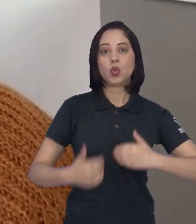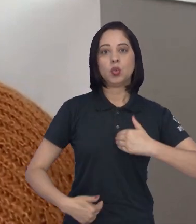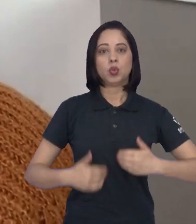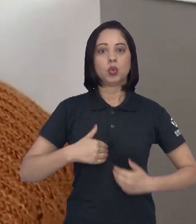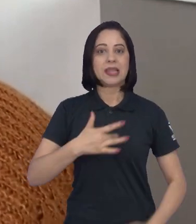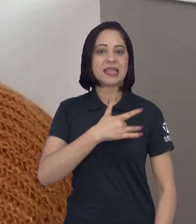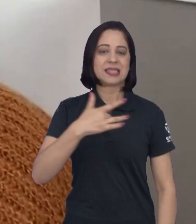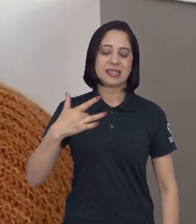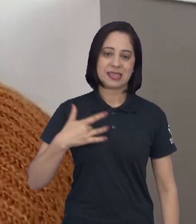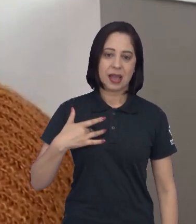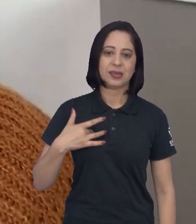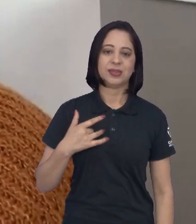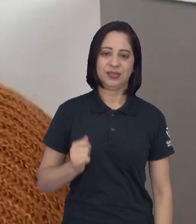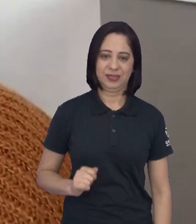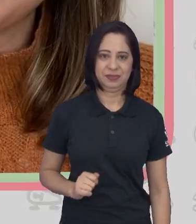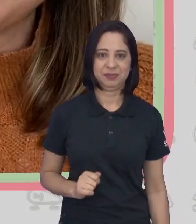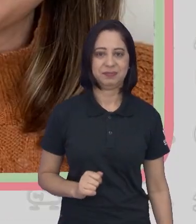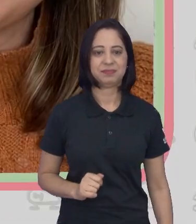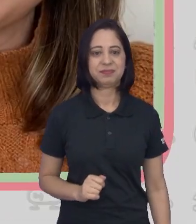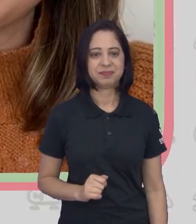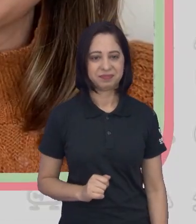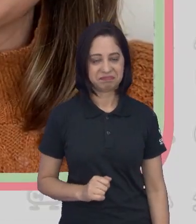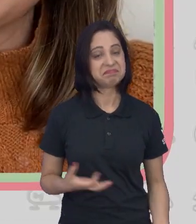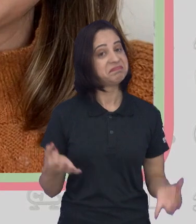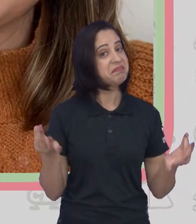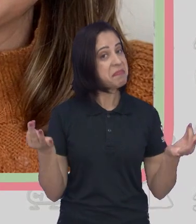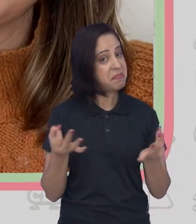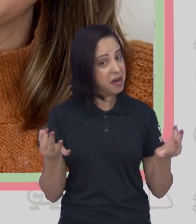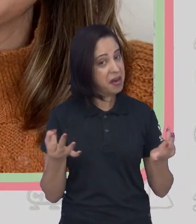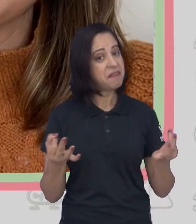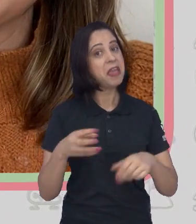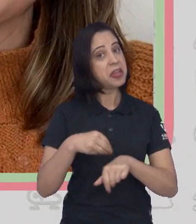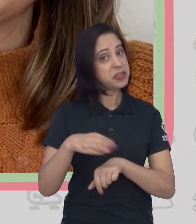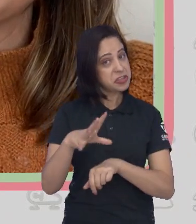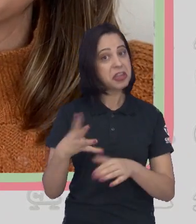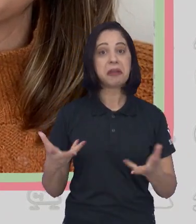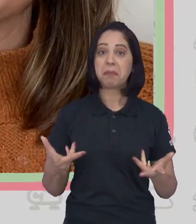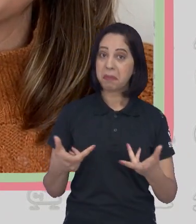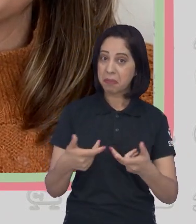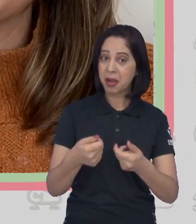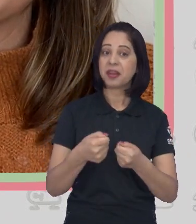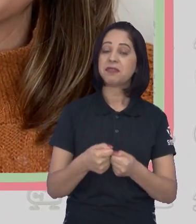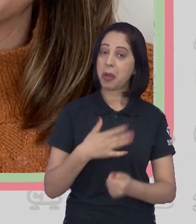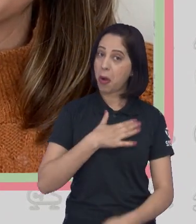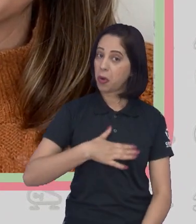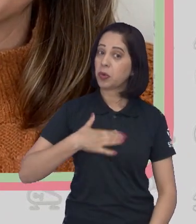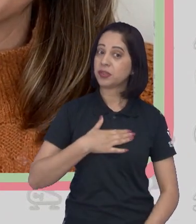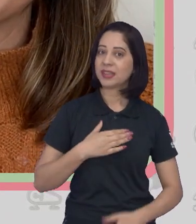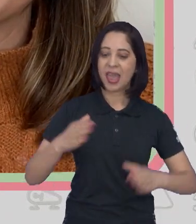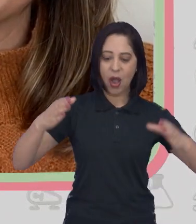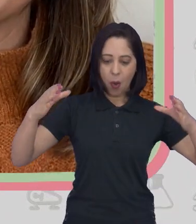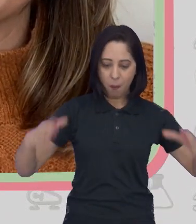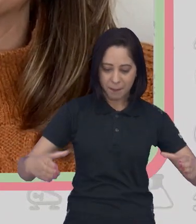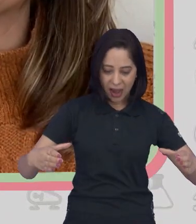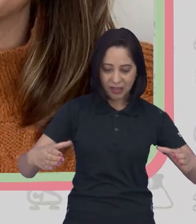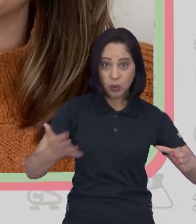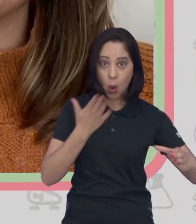do paciente e de todo mundo perfeito Nossa que dica bacana viu Gostei do prato colorido e é claro